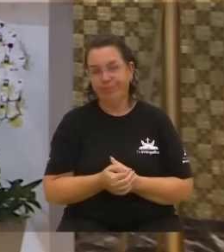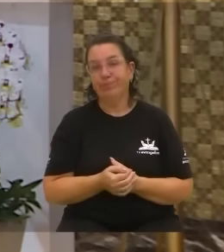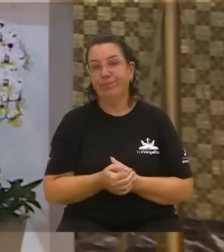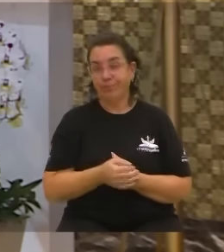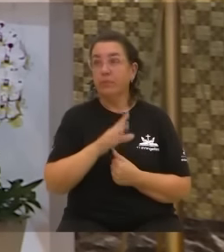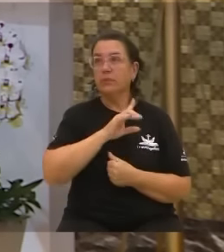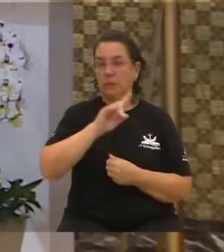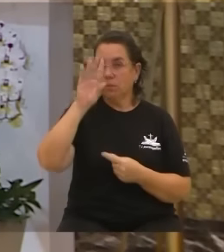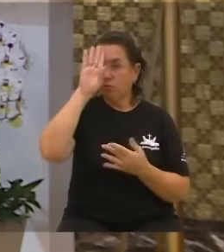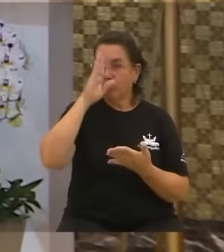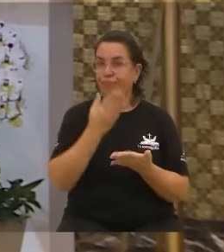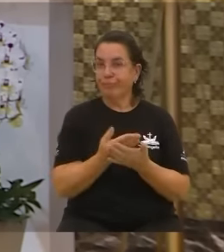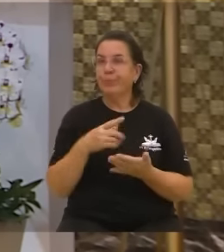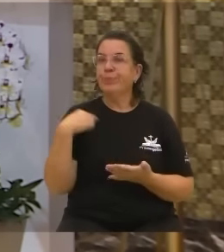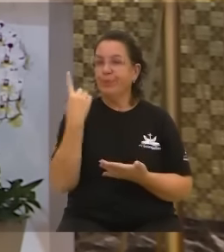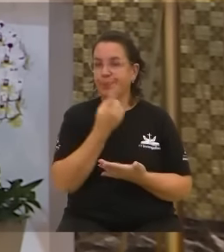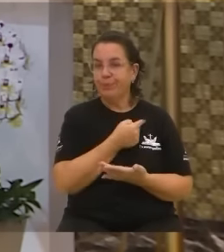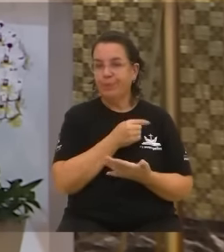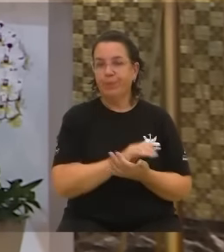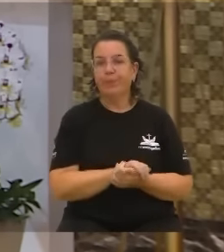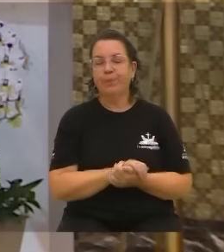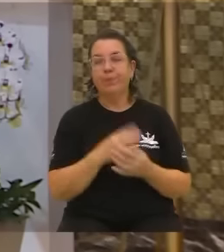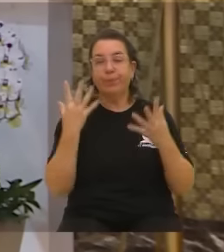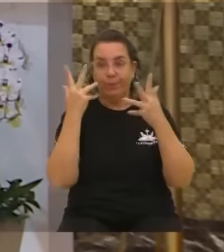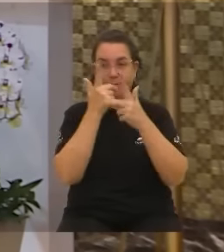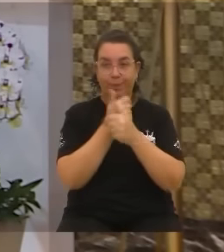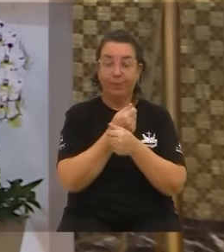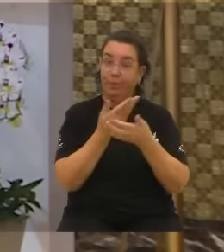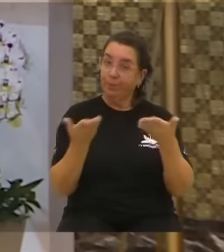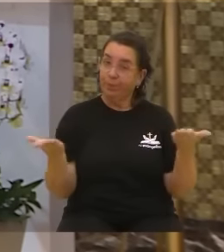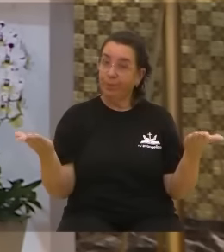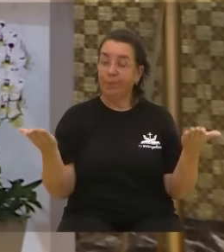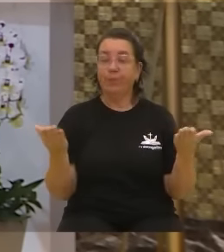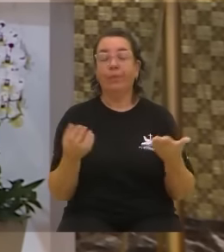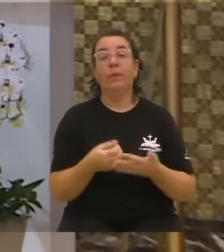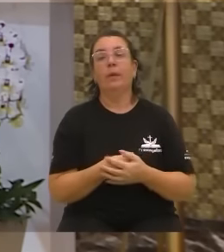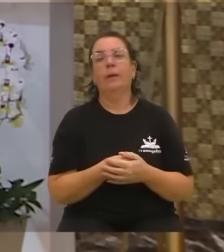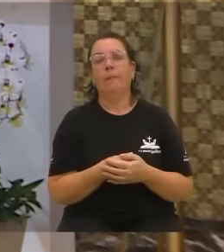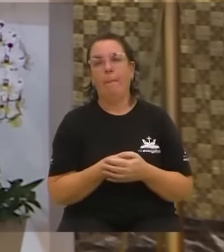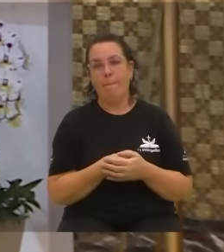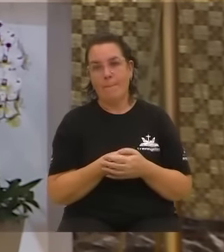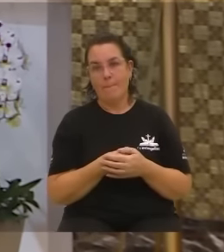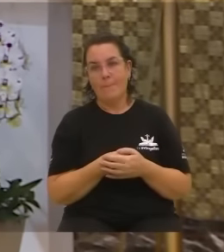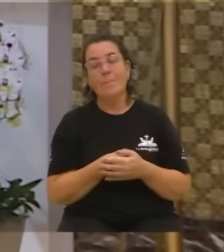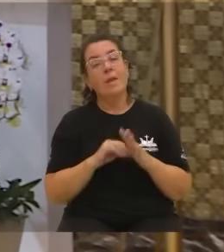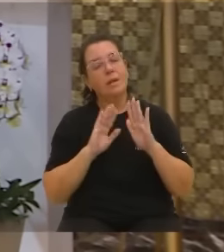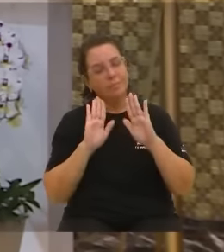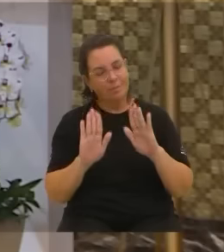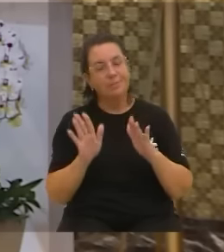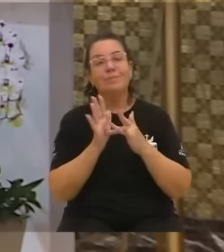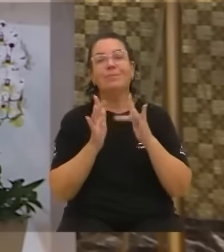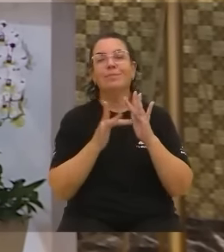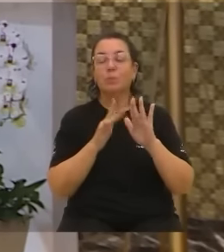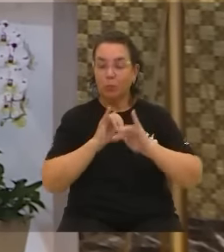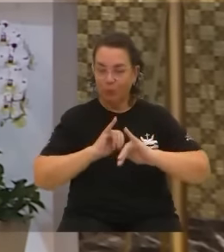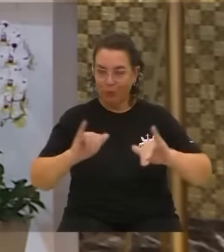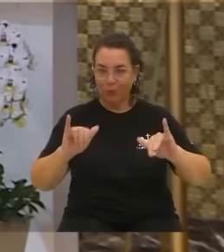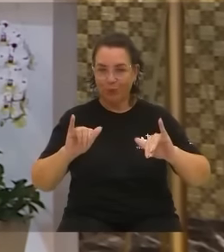Deus acredita em nós. É lindo isso, meus irmãos. E foi quando Jesus disse: